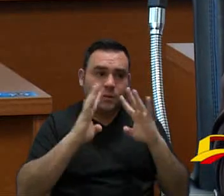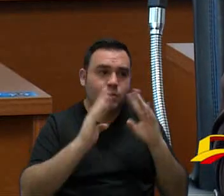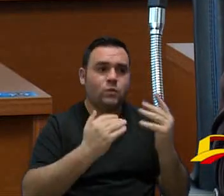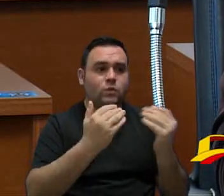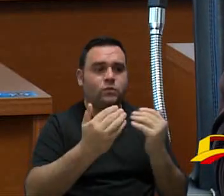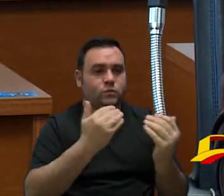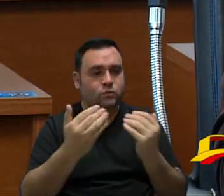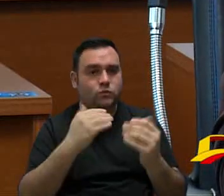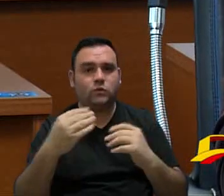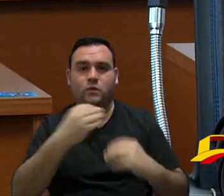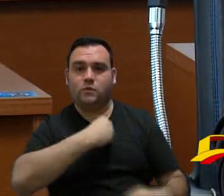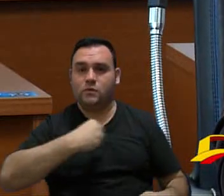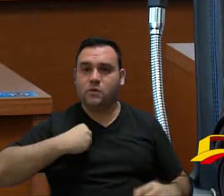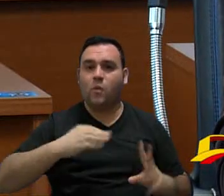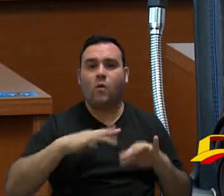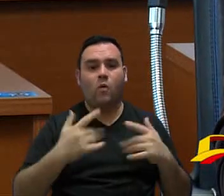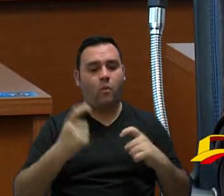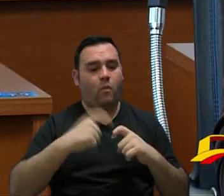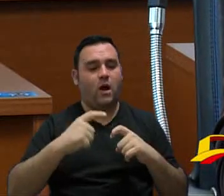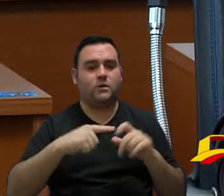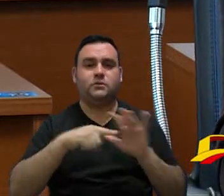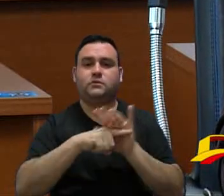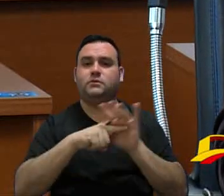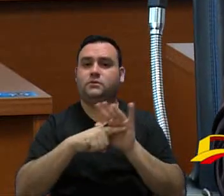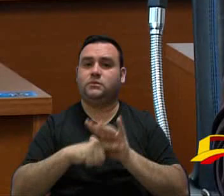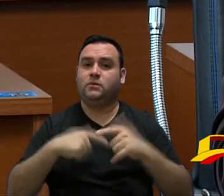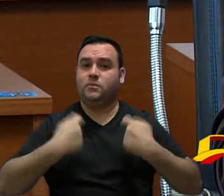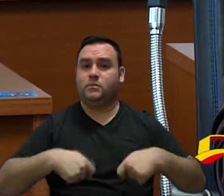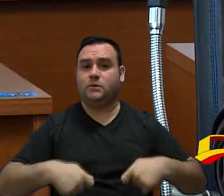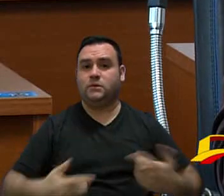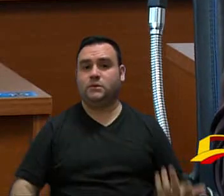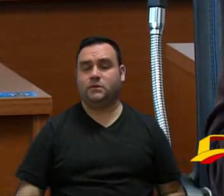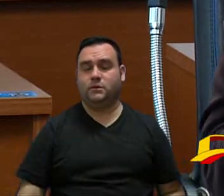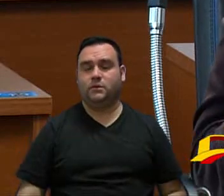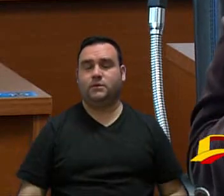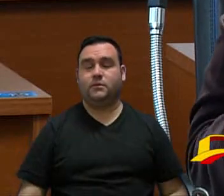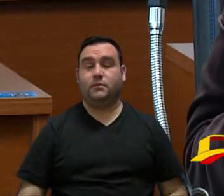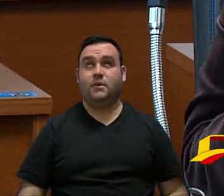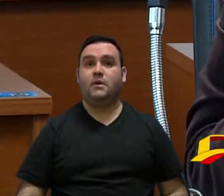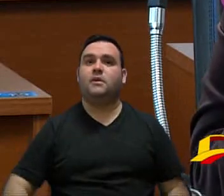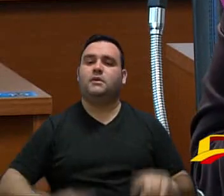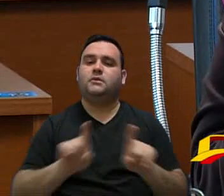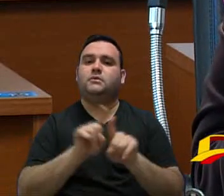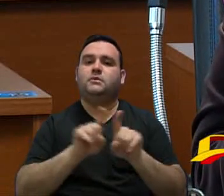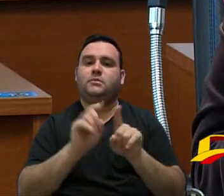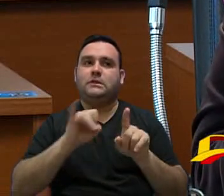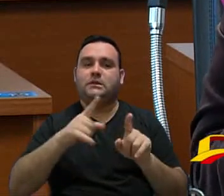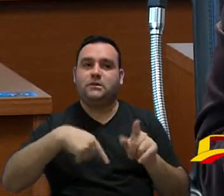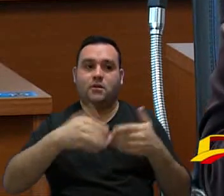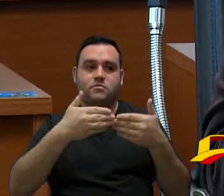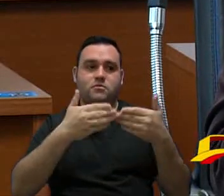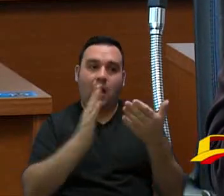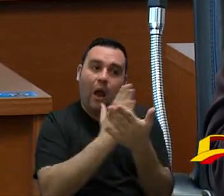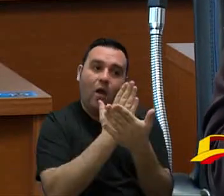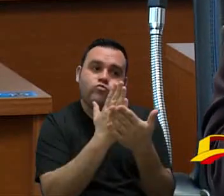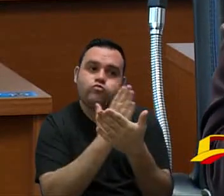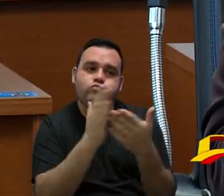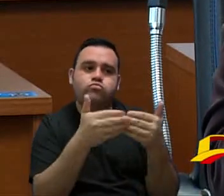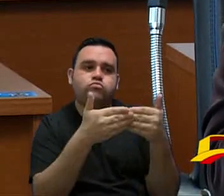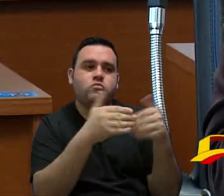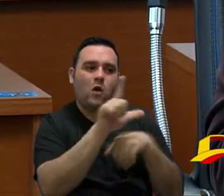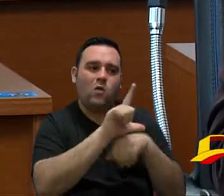de consulta um exame médico que a pessoa precisa esse estamos fazendo flexibilização